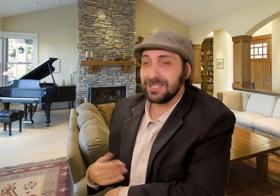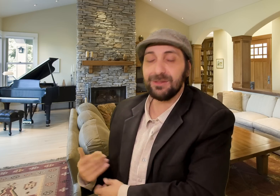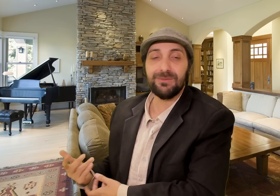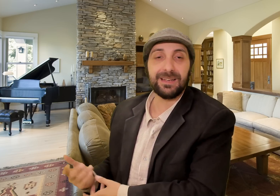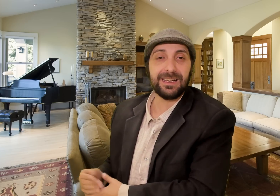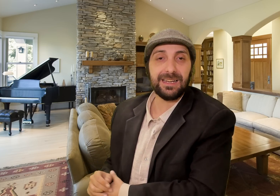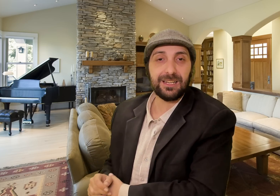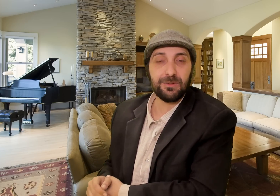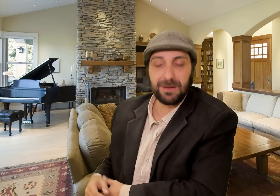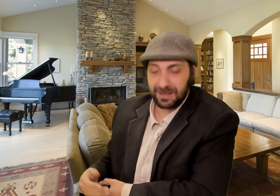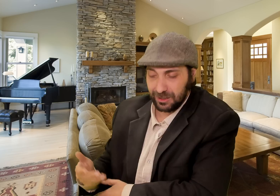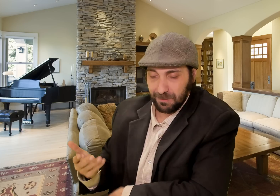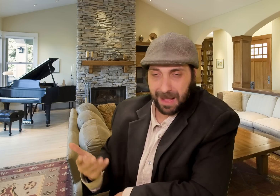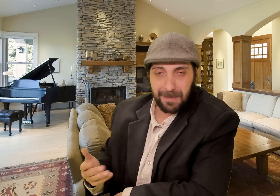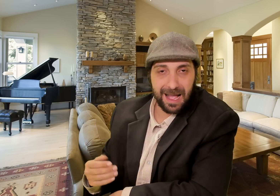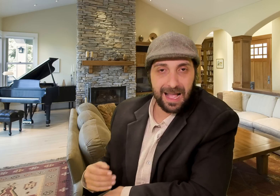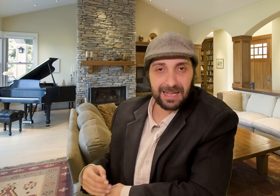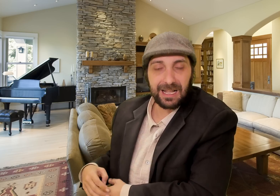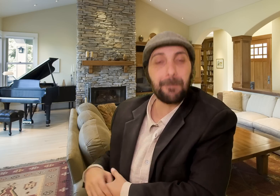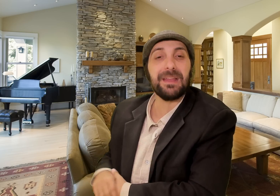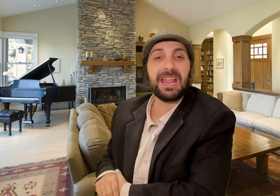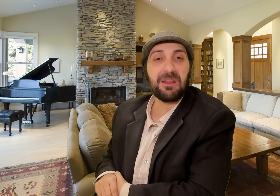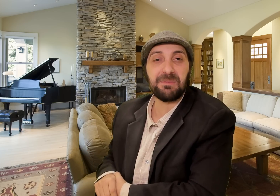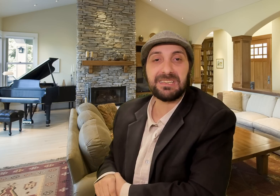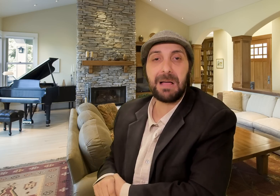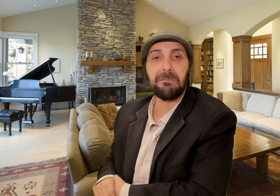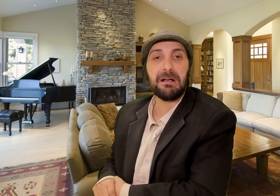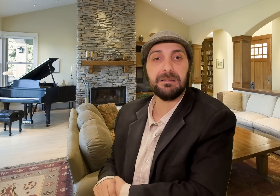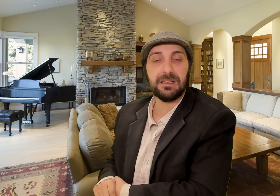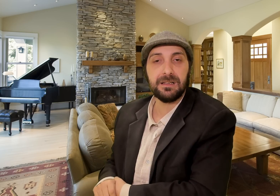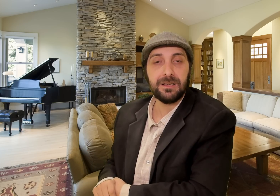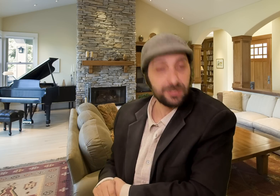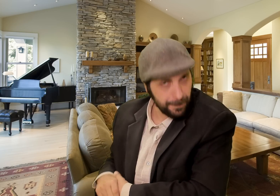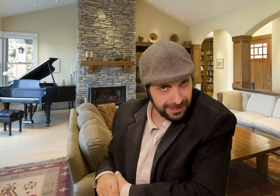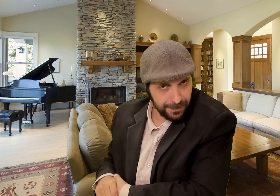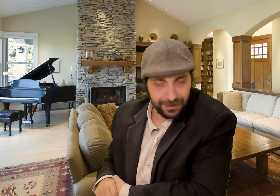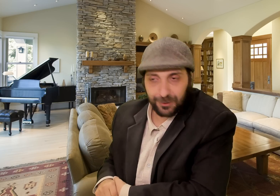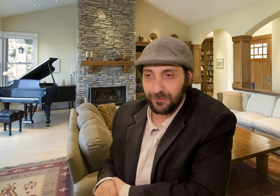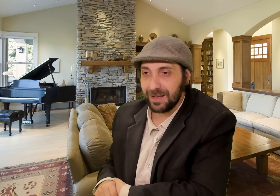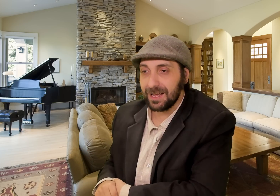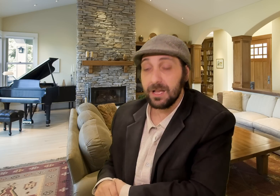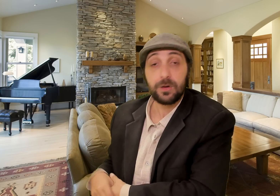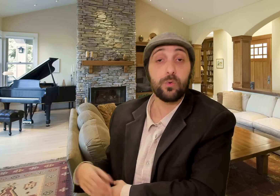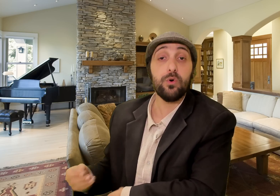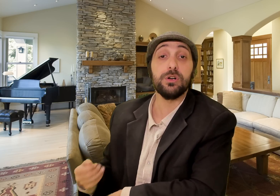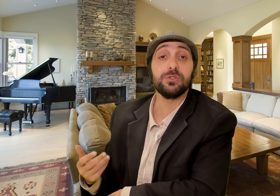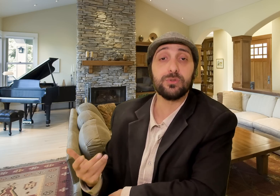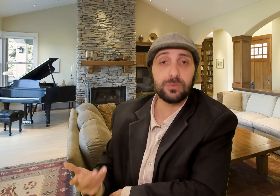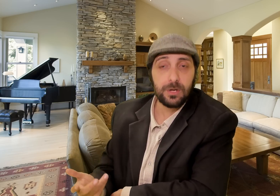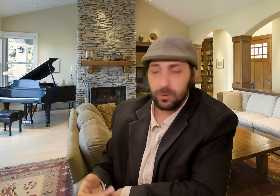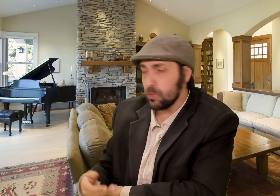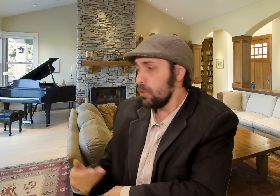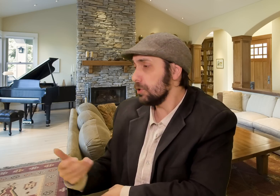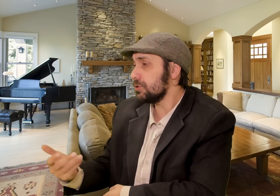se doendo bancando babaca a pele dela picha armada já perceberam que ele não fala curso no curso